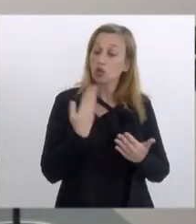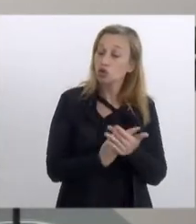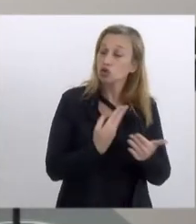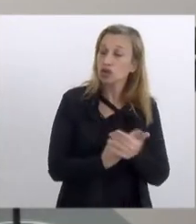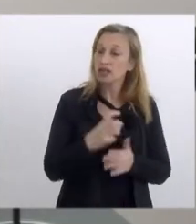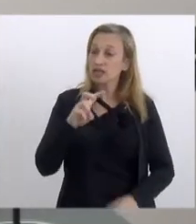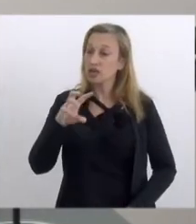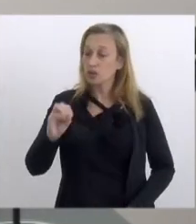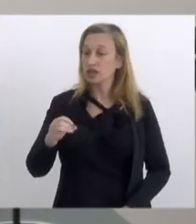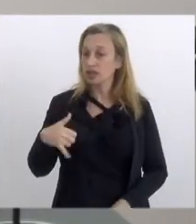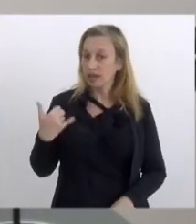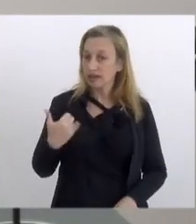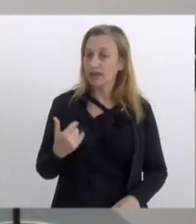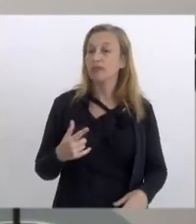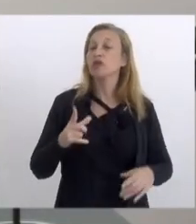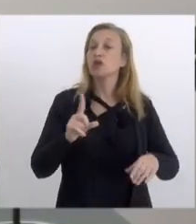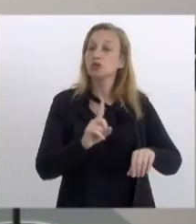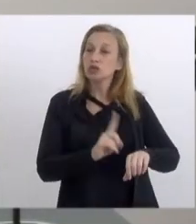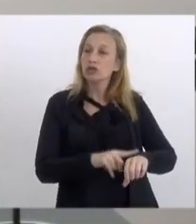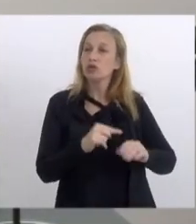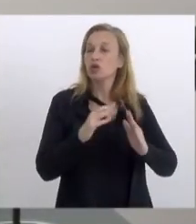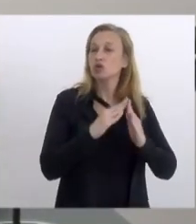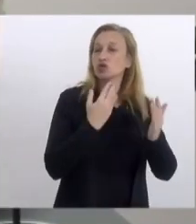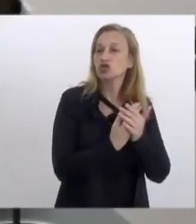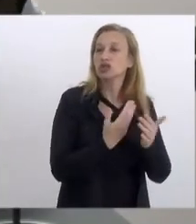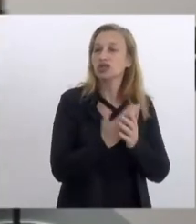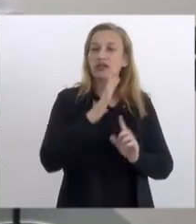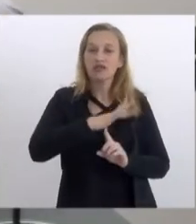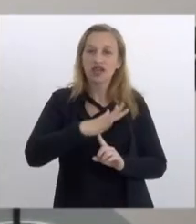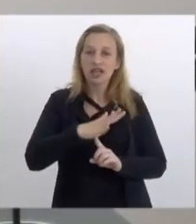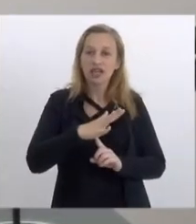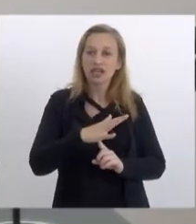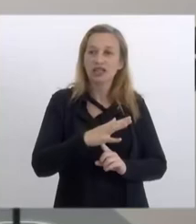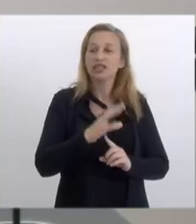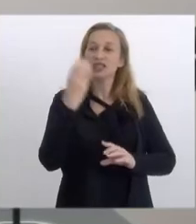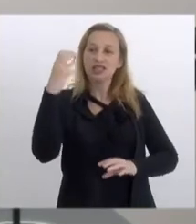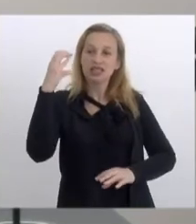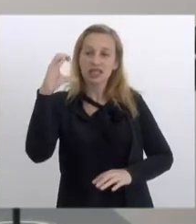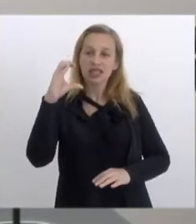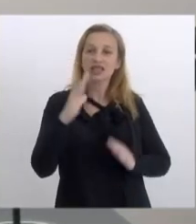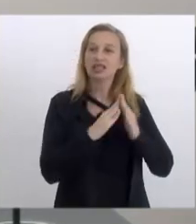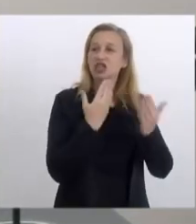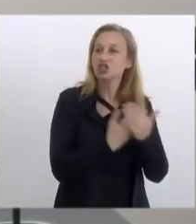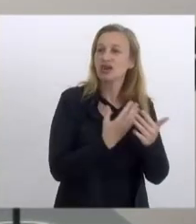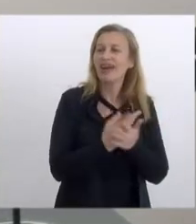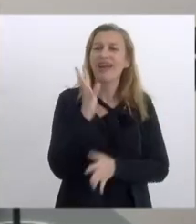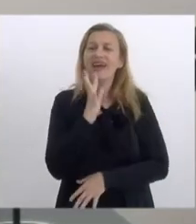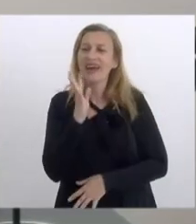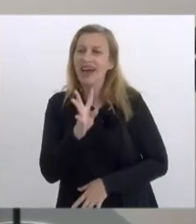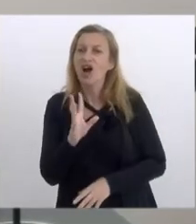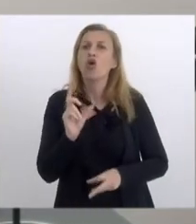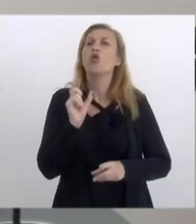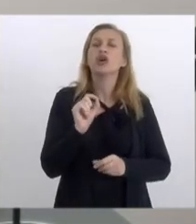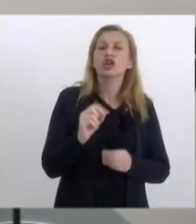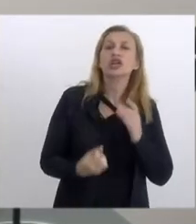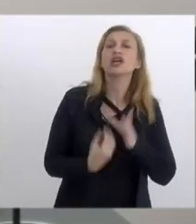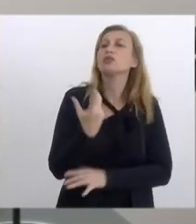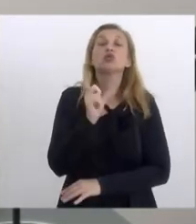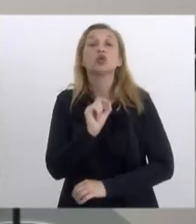50 anos. Tempo que eu estudava, nós tínhamos a feirinha de ciência na escola, era bacana, a gente montava. E o que nós